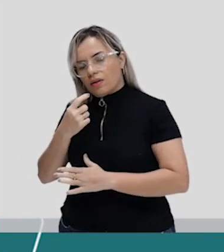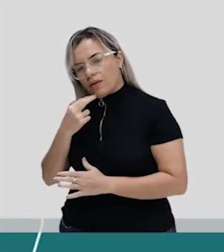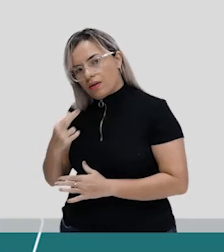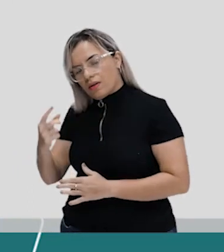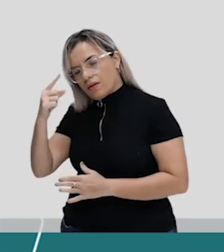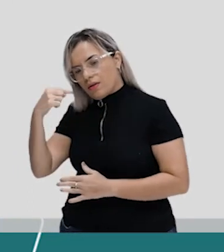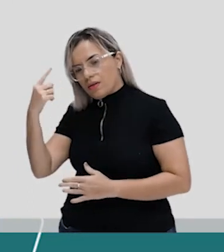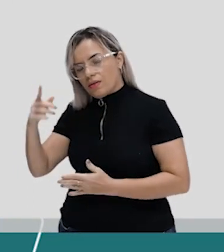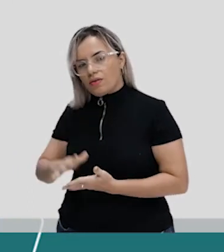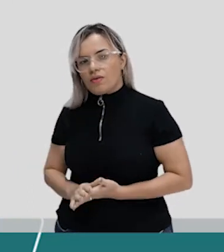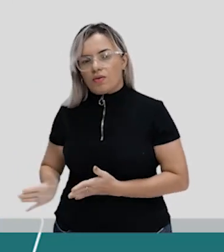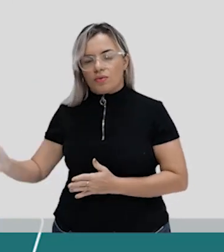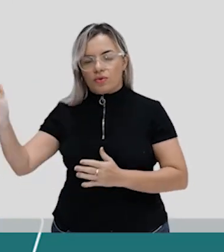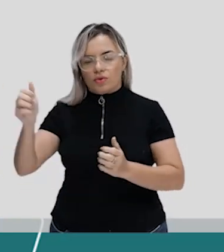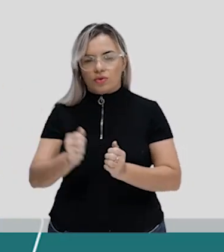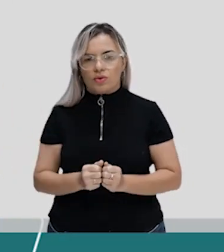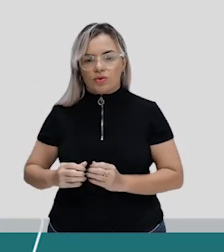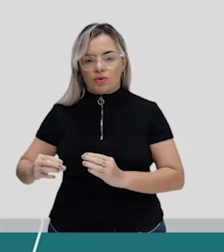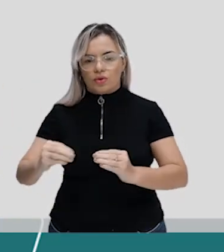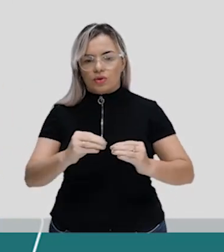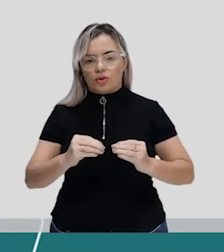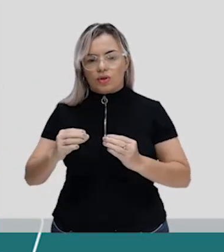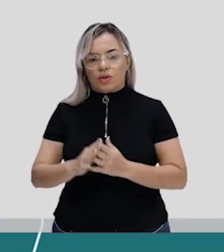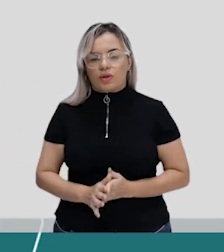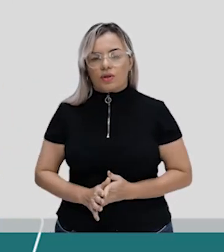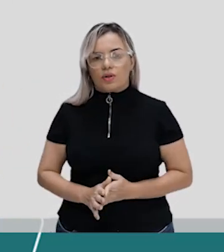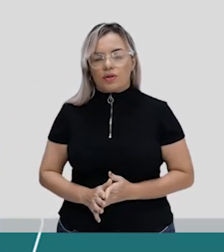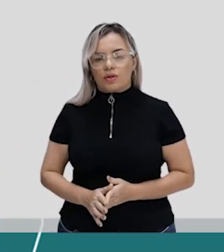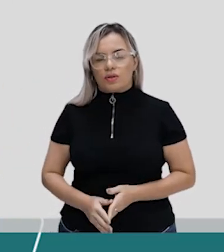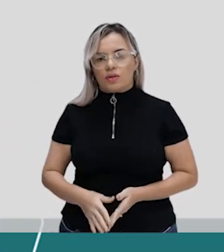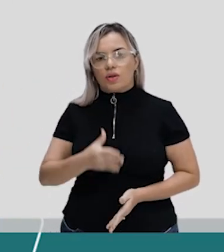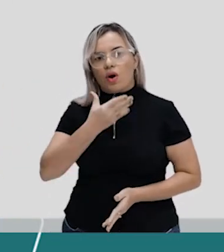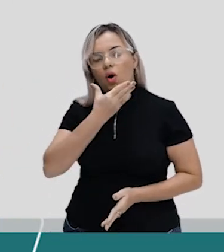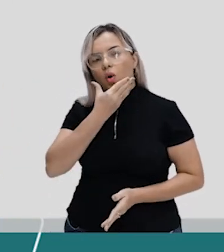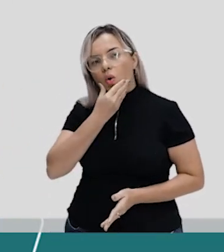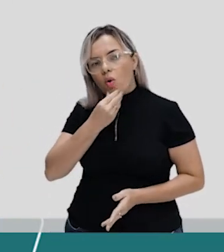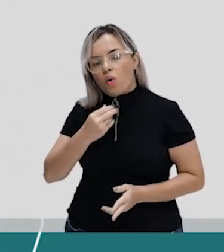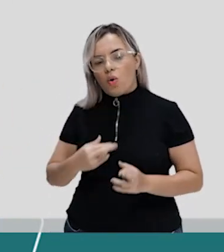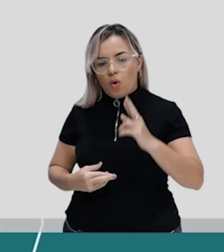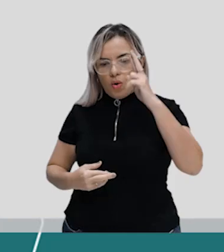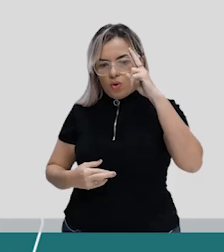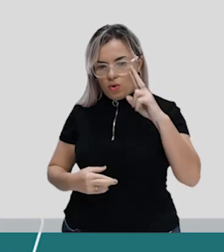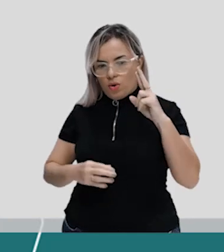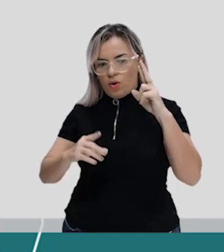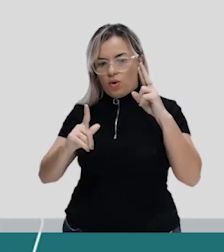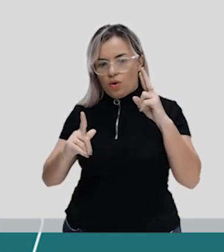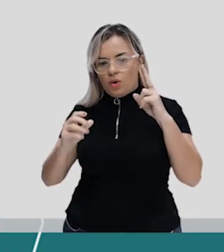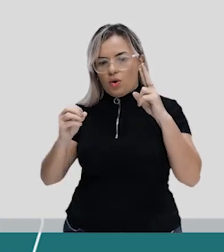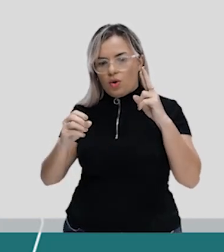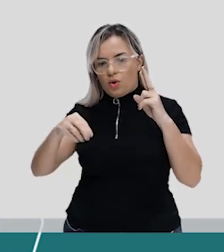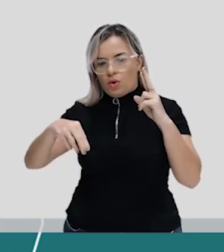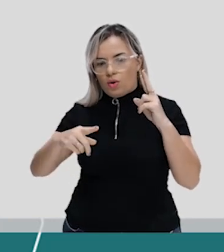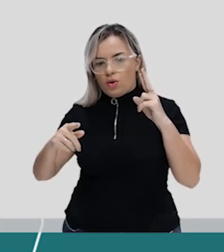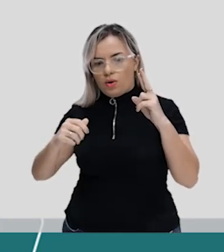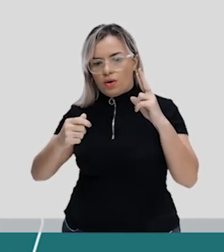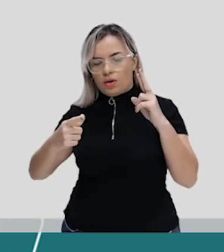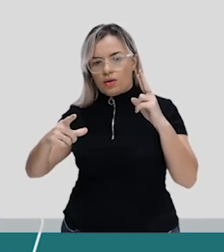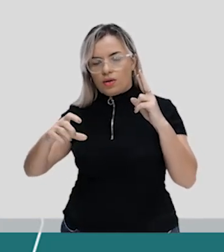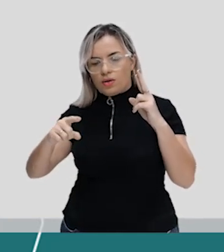aqui. Bem, eu tenho aqui senhor Gonçalves e senhora Garcia. Então, o senhor